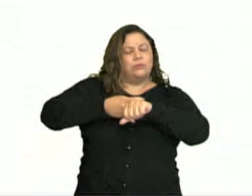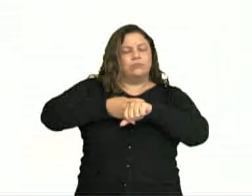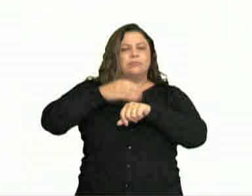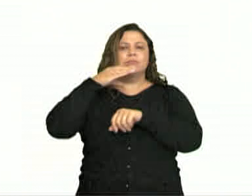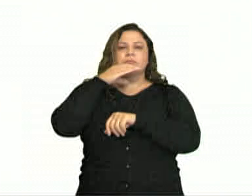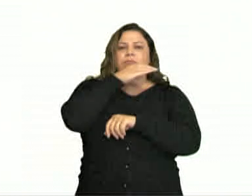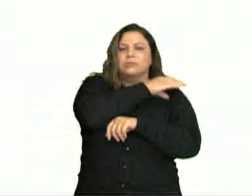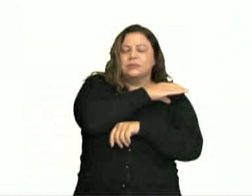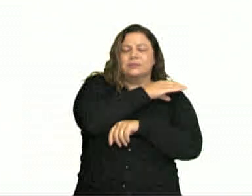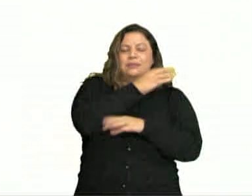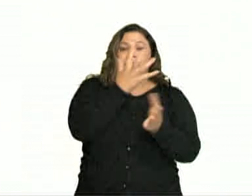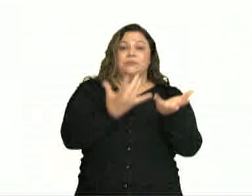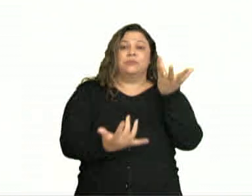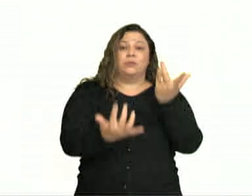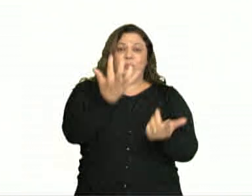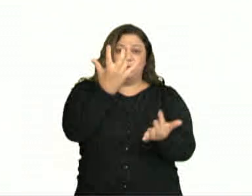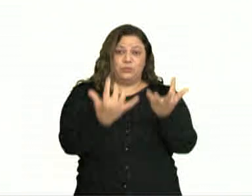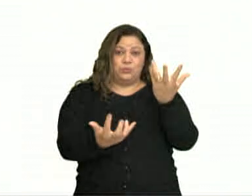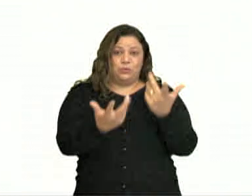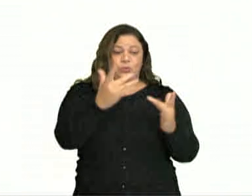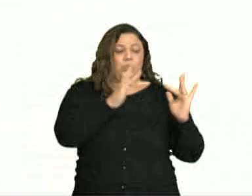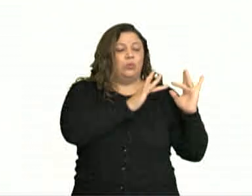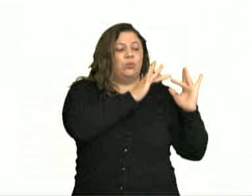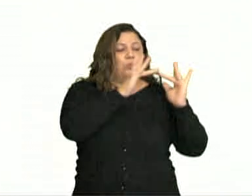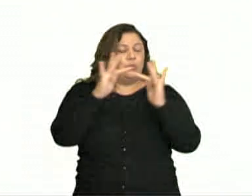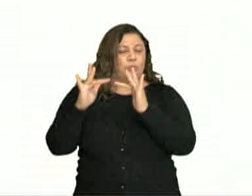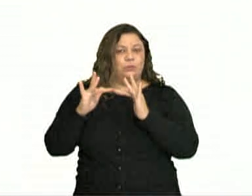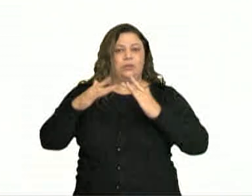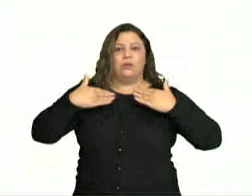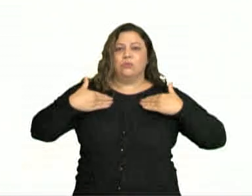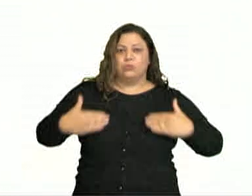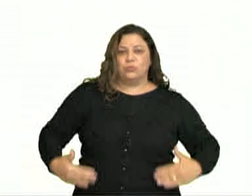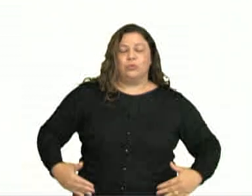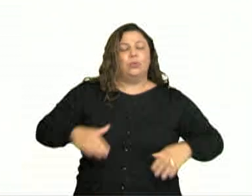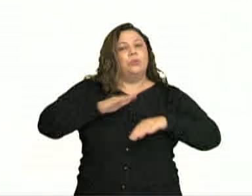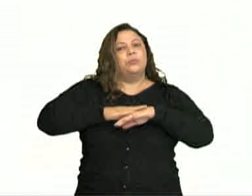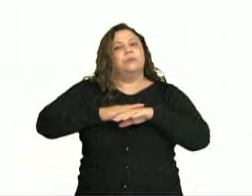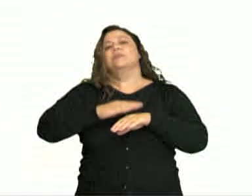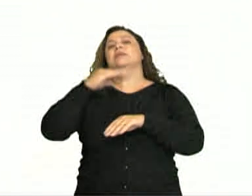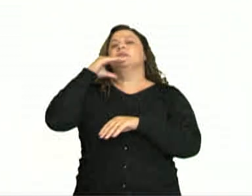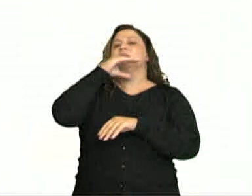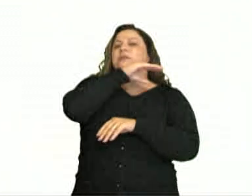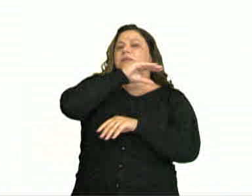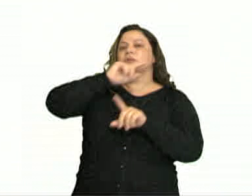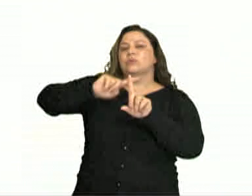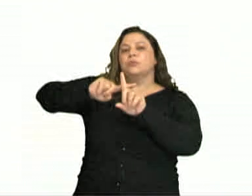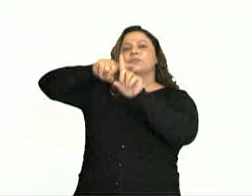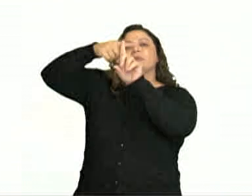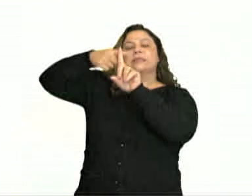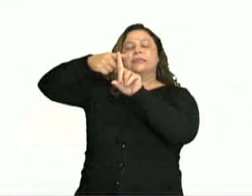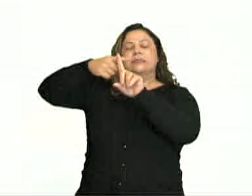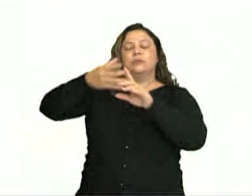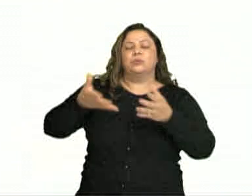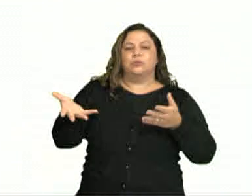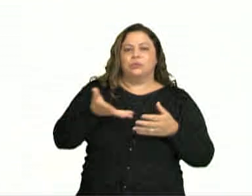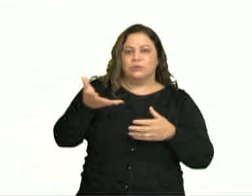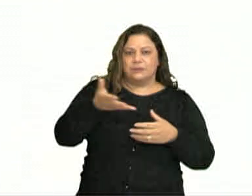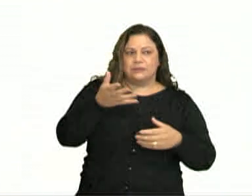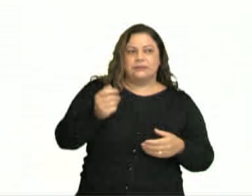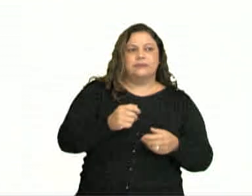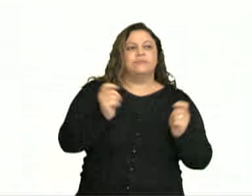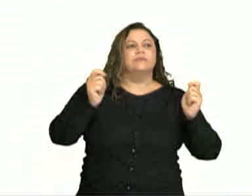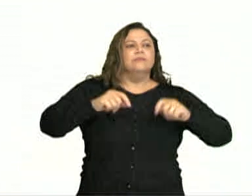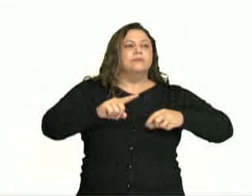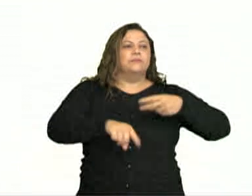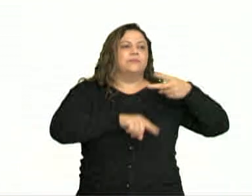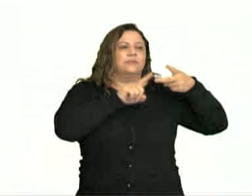meio do calor do fogo ou pelo contato com o corpo mais quente, aumentando a agitação térmica. Temos a convecção